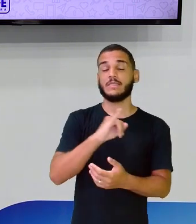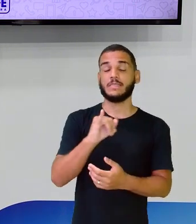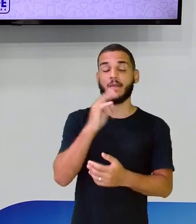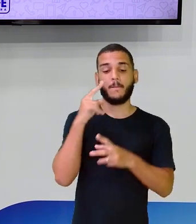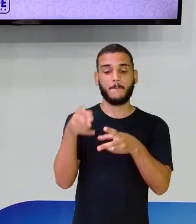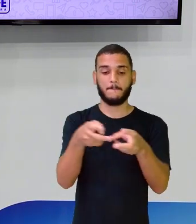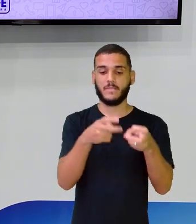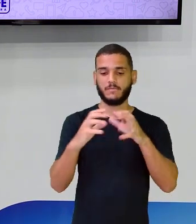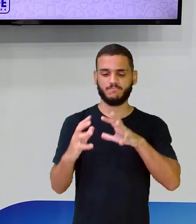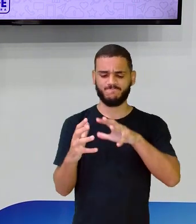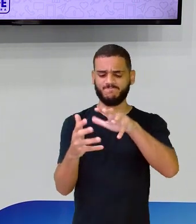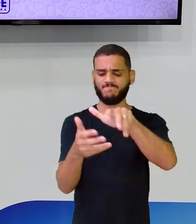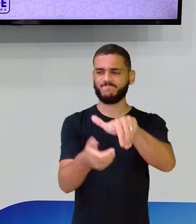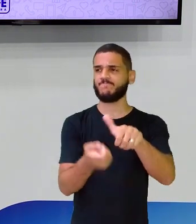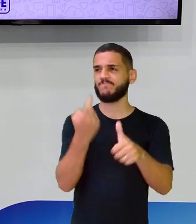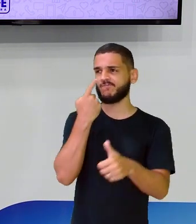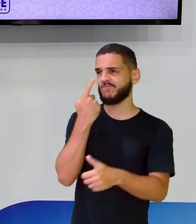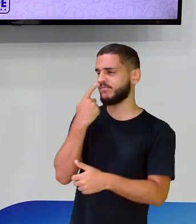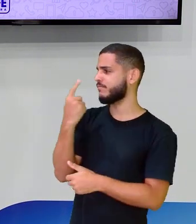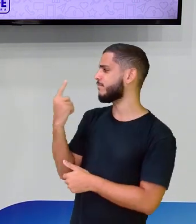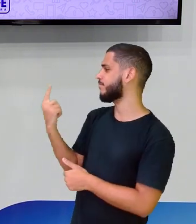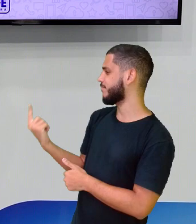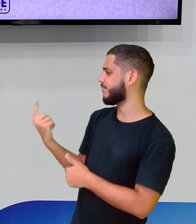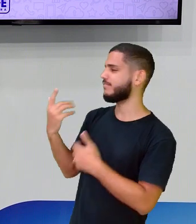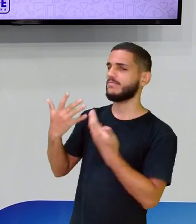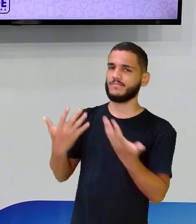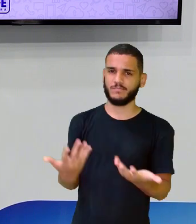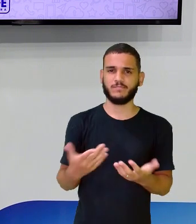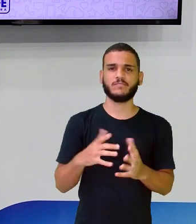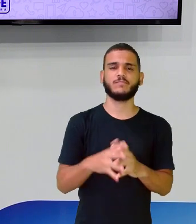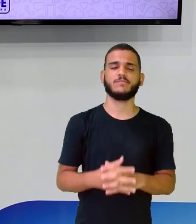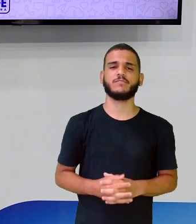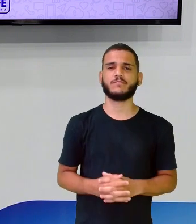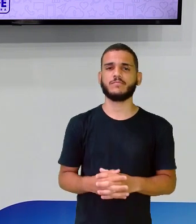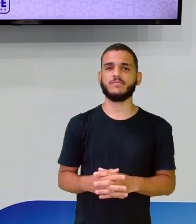olha só, água doce aqui, ó, distribuição de água doce no mundo.